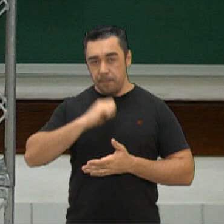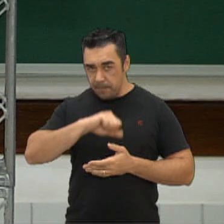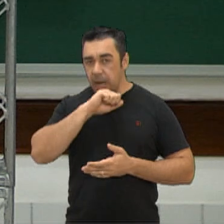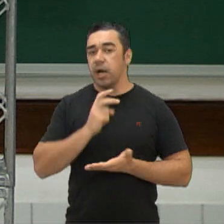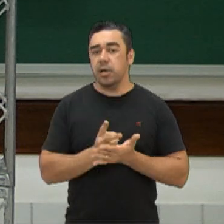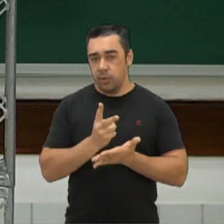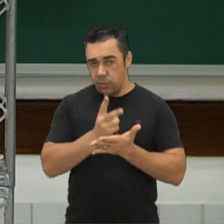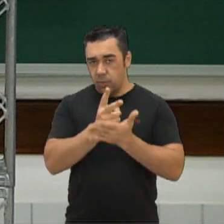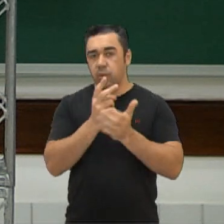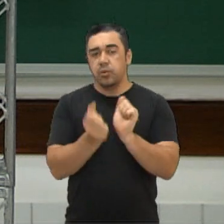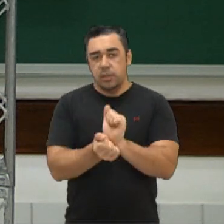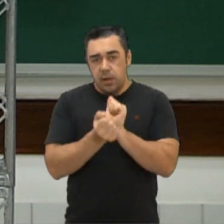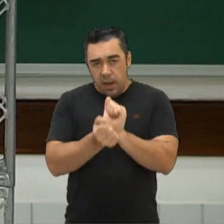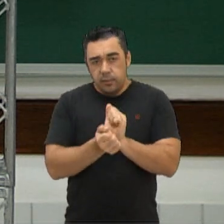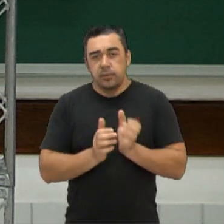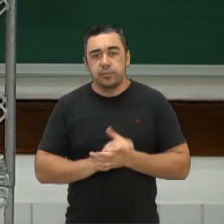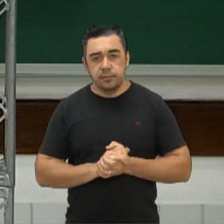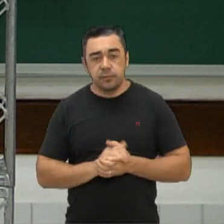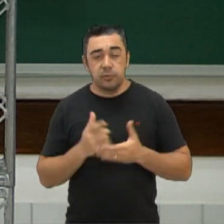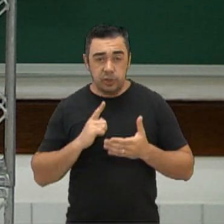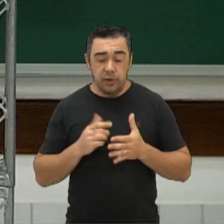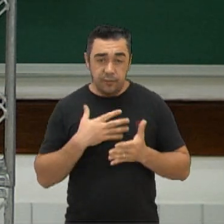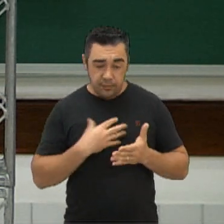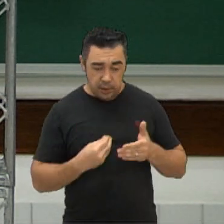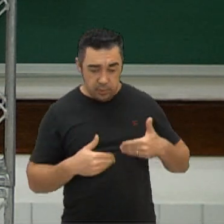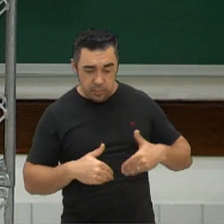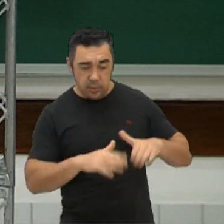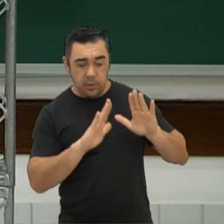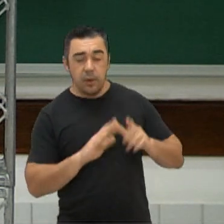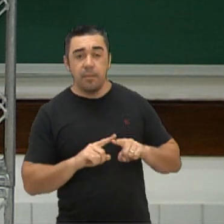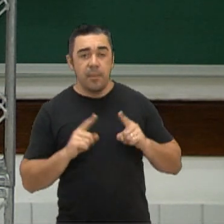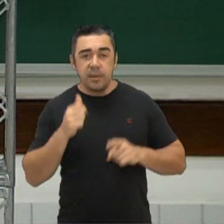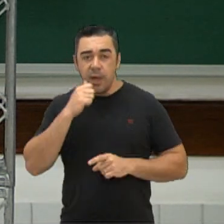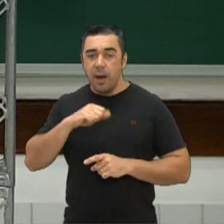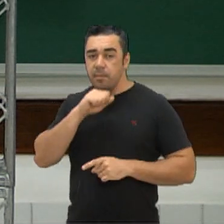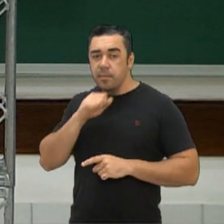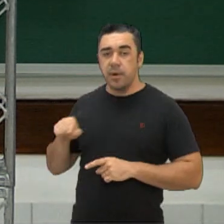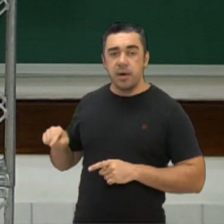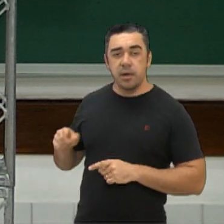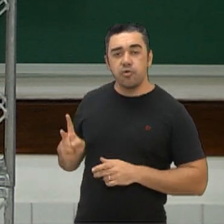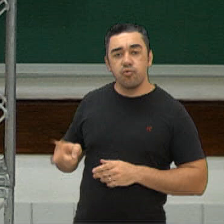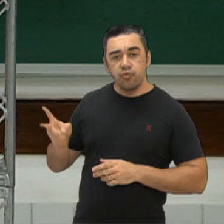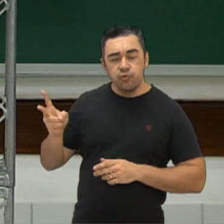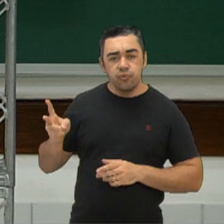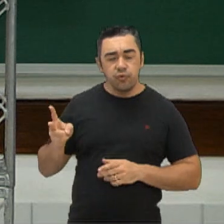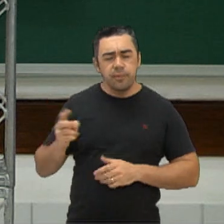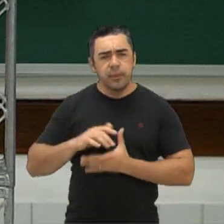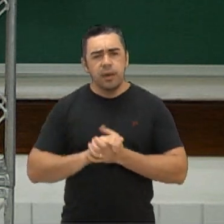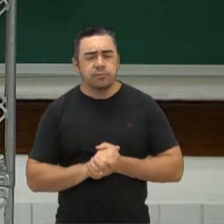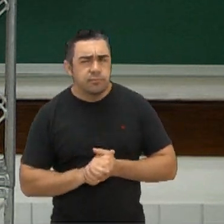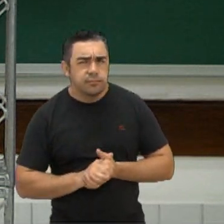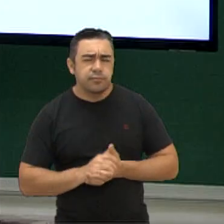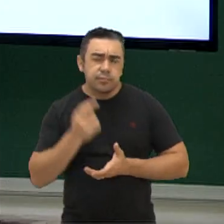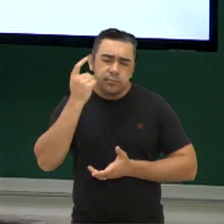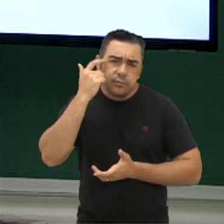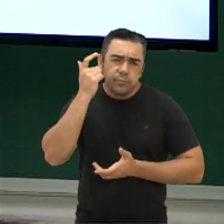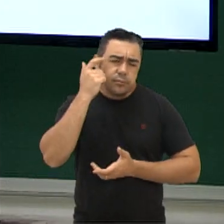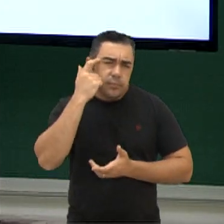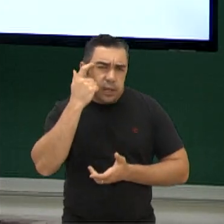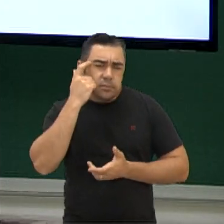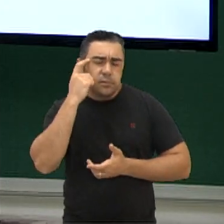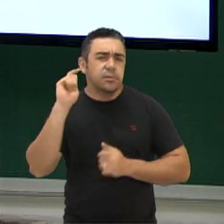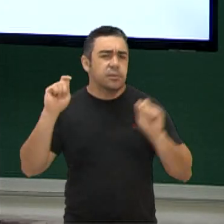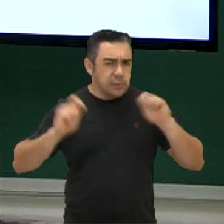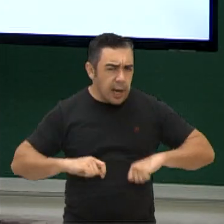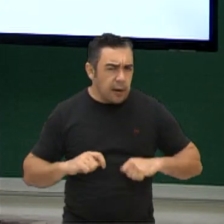data. Ela, portanto, libertava os filhos, mas ela não libertava as mães. Nem a gente começa a refletir, né? Será que houve